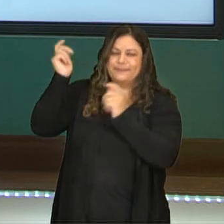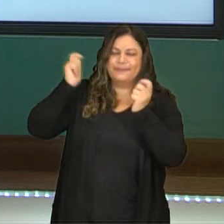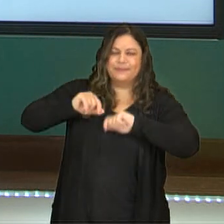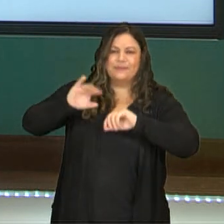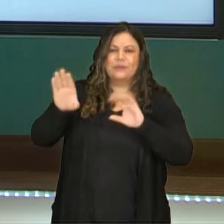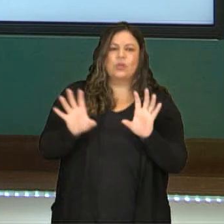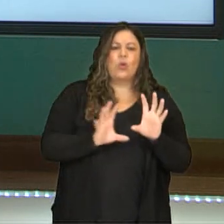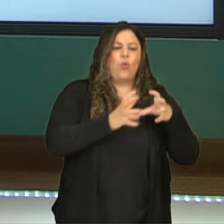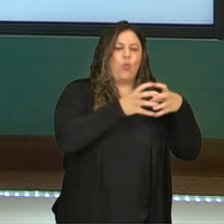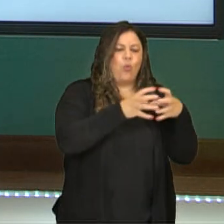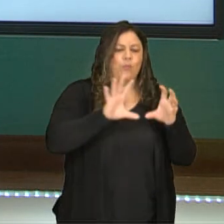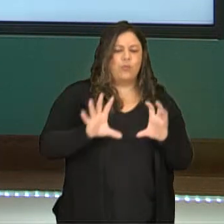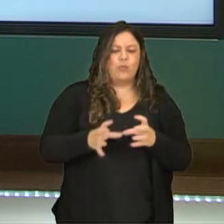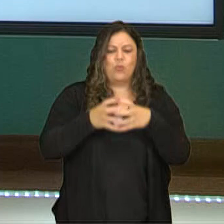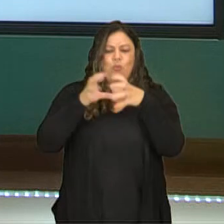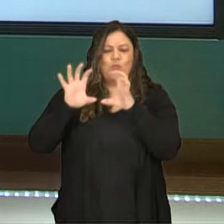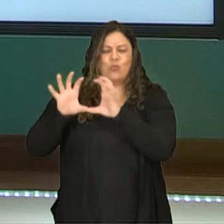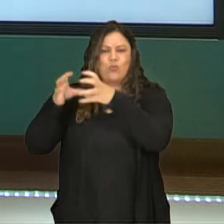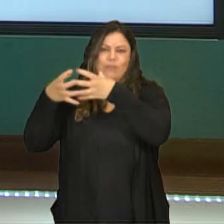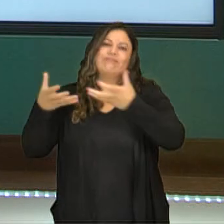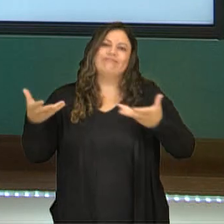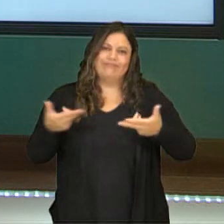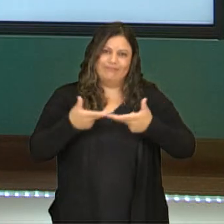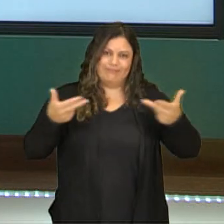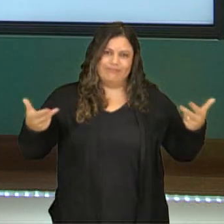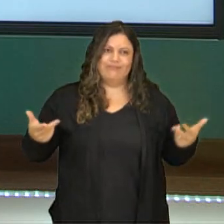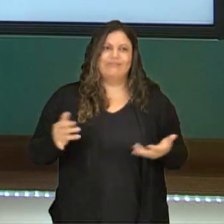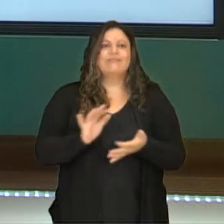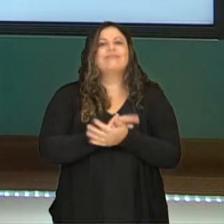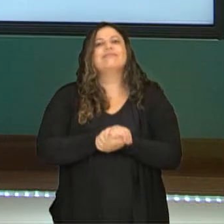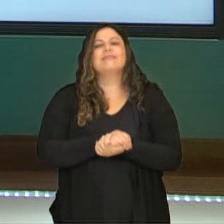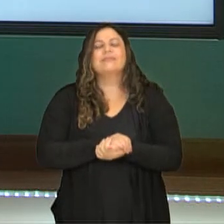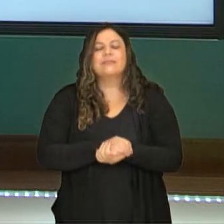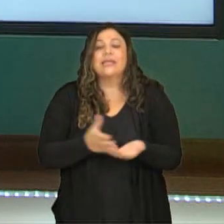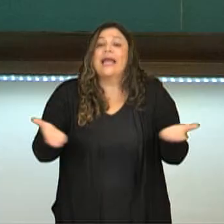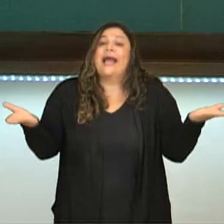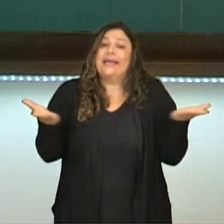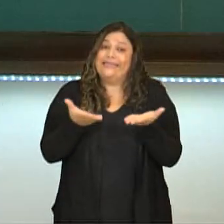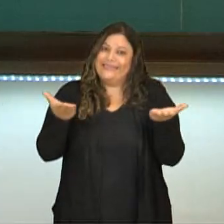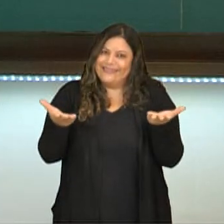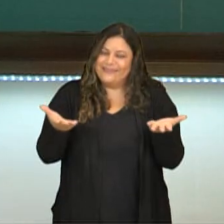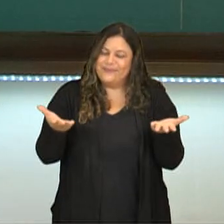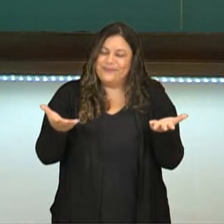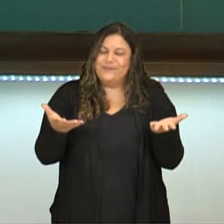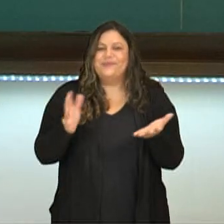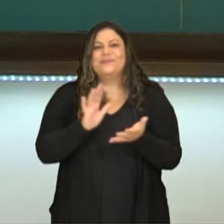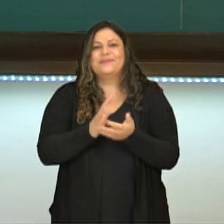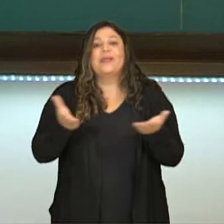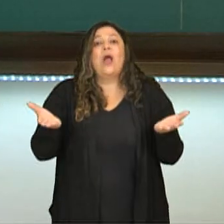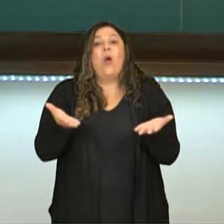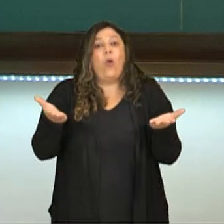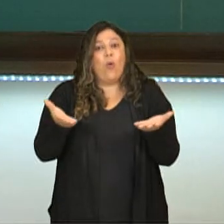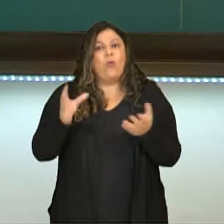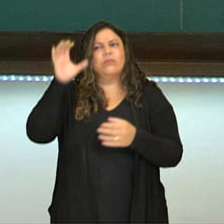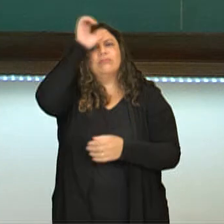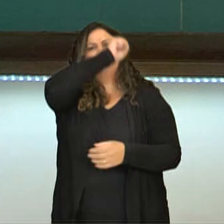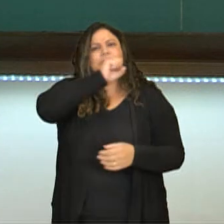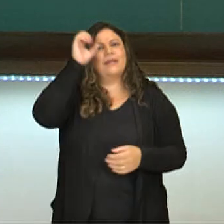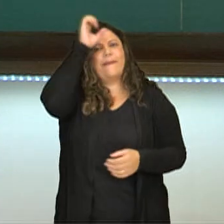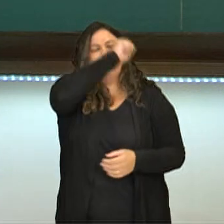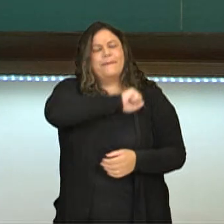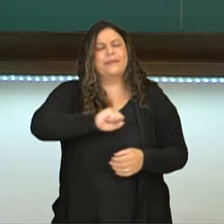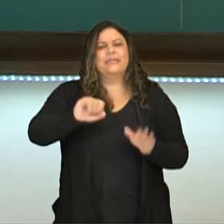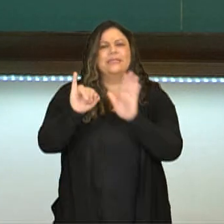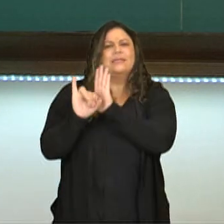subgrupos, de subculturas ou contraculturas. Legal, pessoal? Então, turma, hoje, né, aprendemos que a